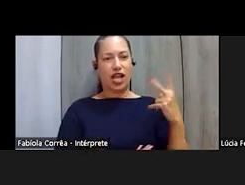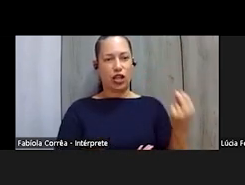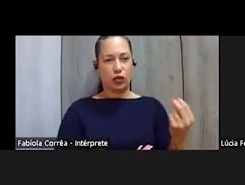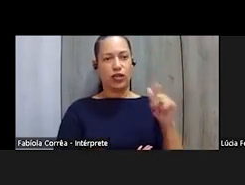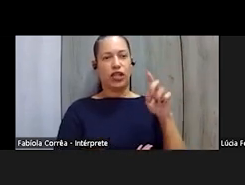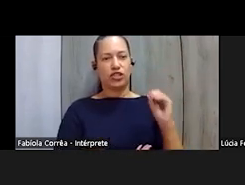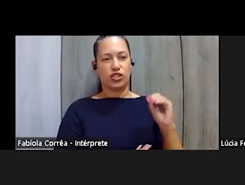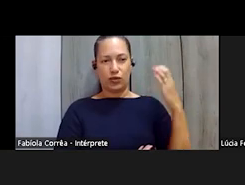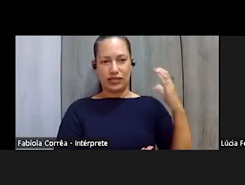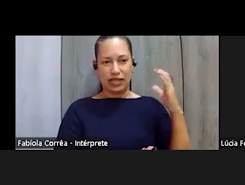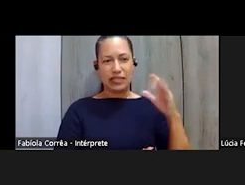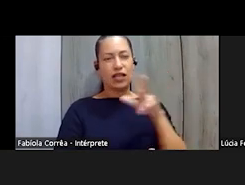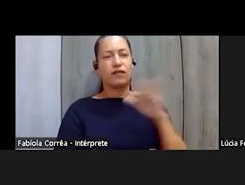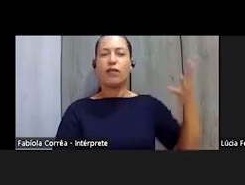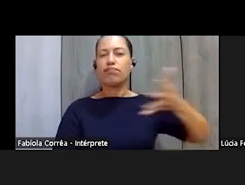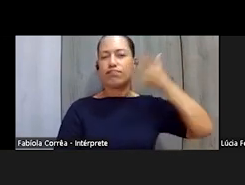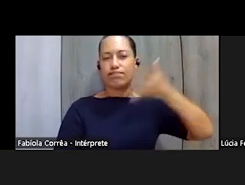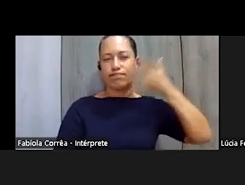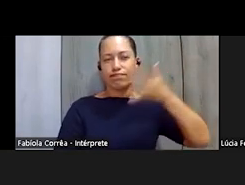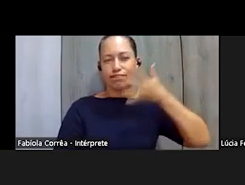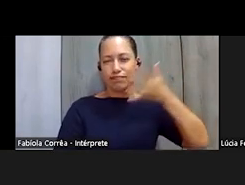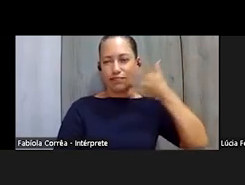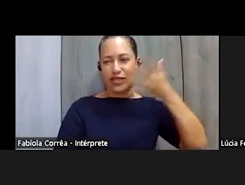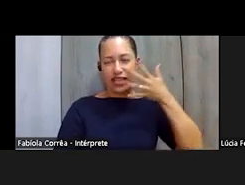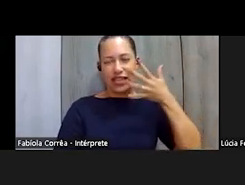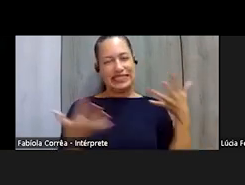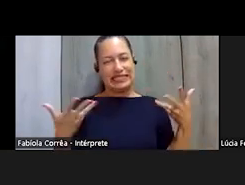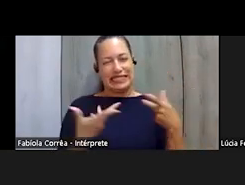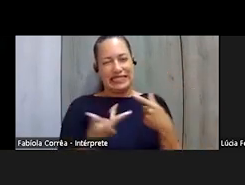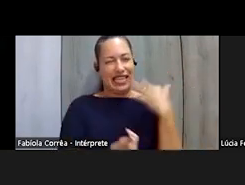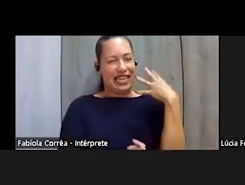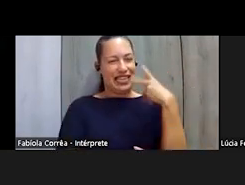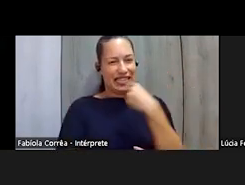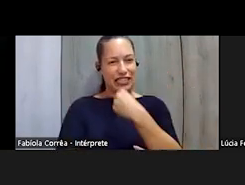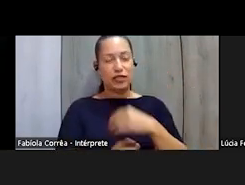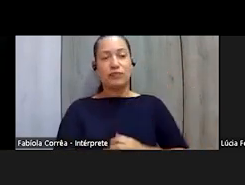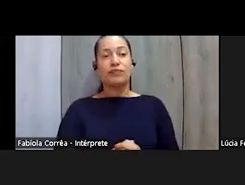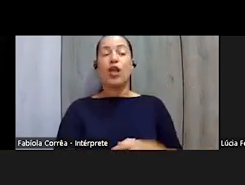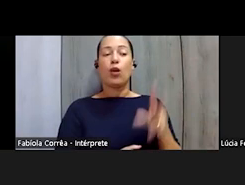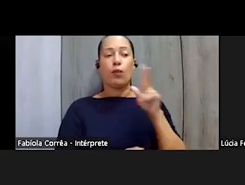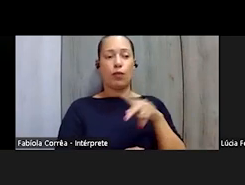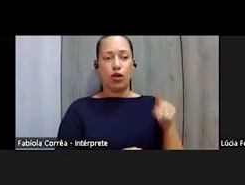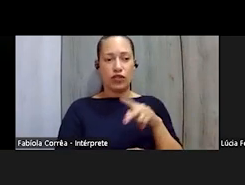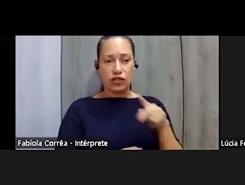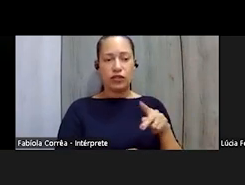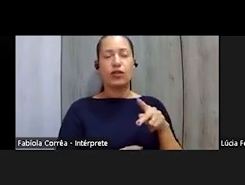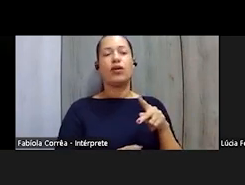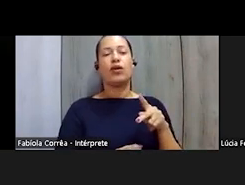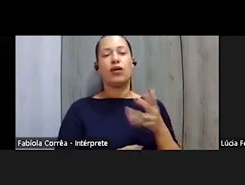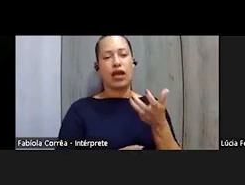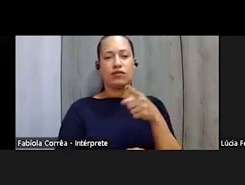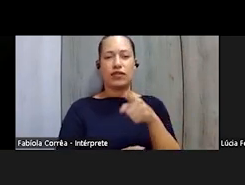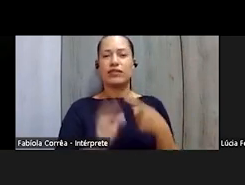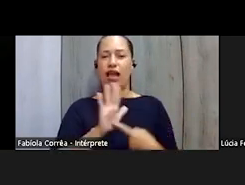aqui, que vai dar uma palestra, né, vindo aqui para a gente. E, professor Ismar, gostaria que você se apresentasse